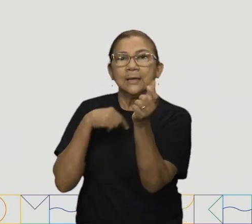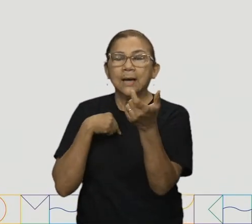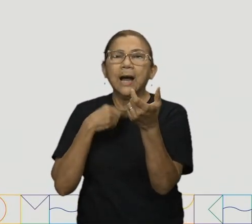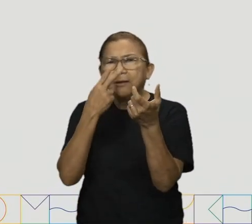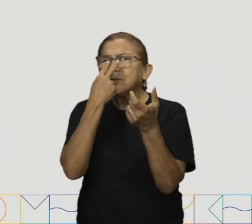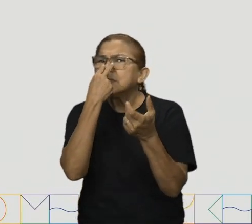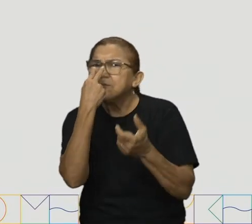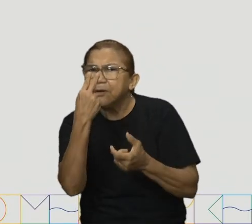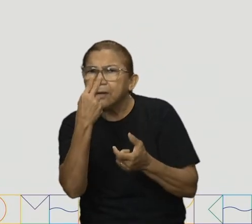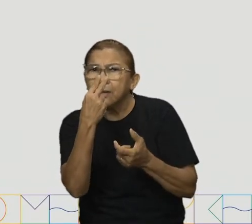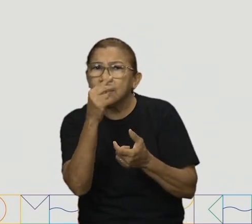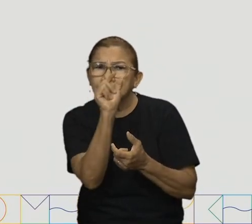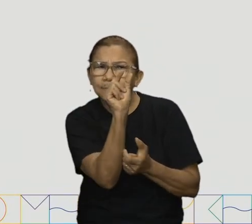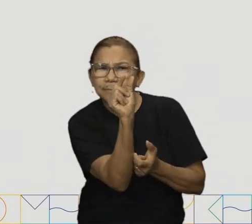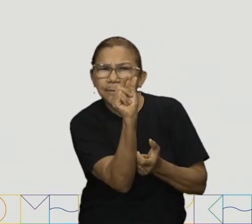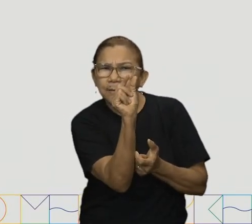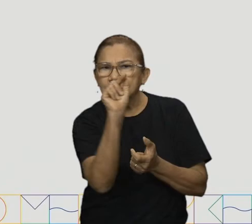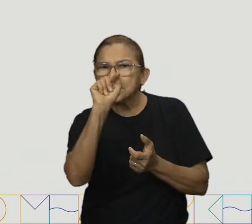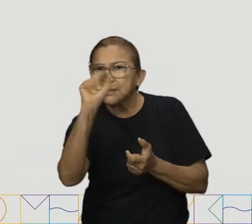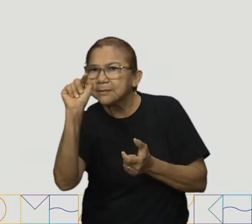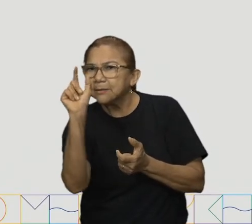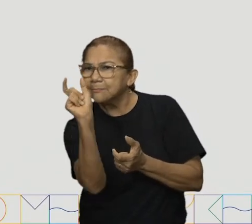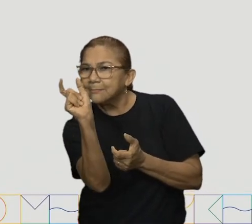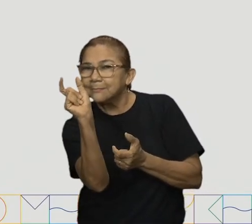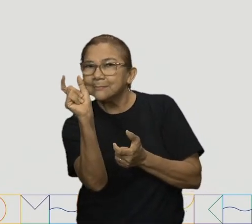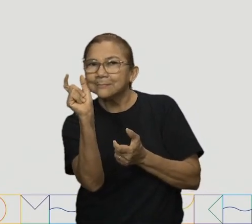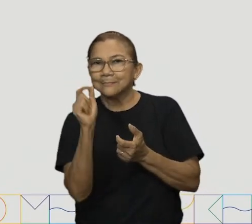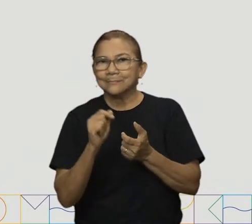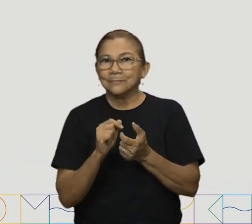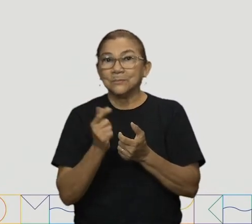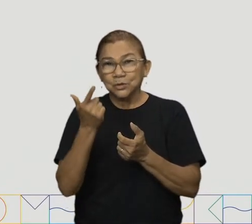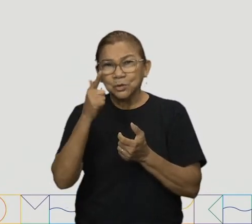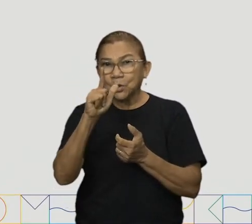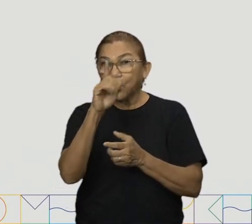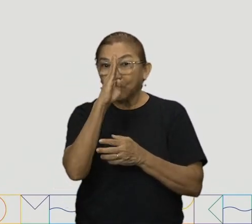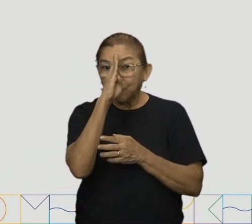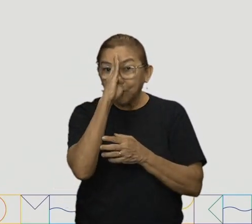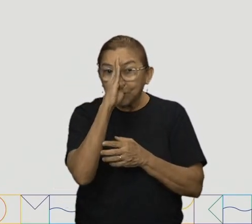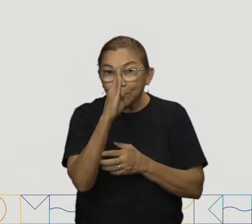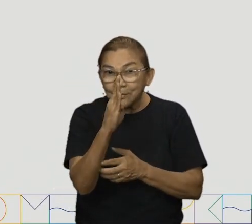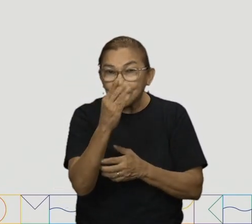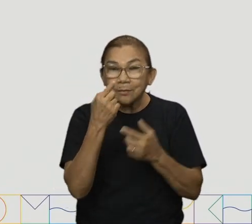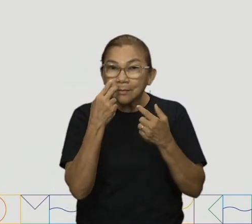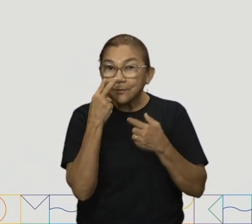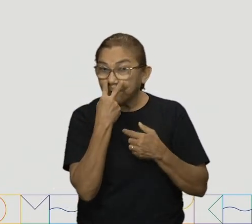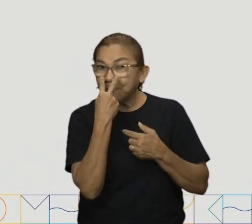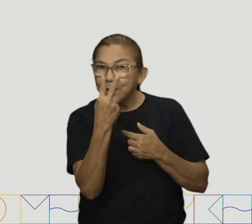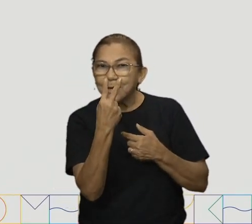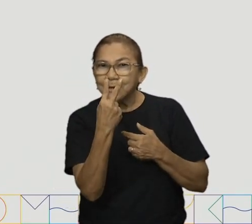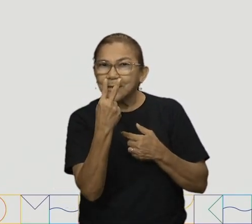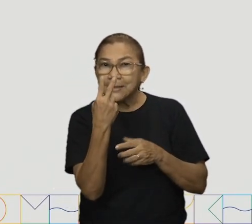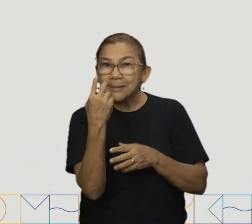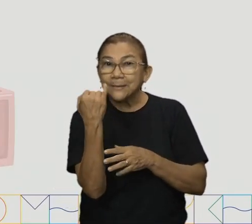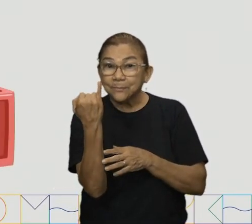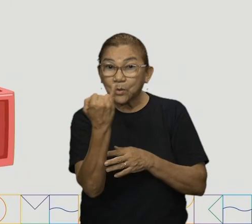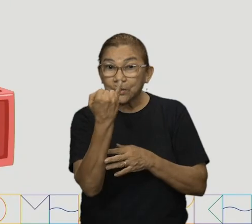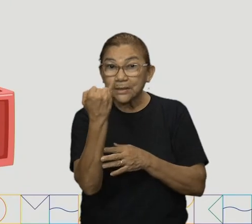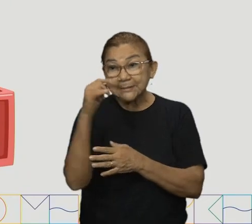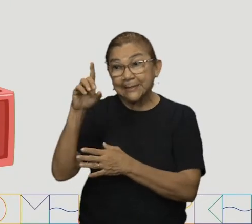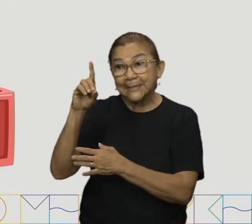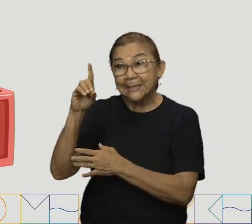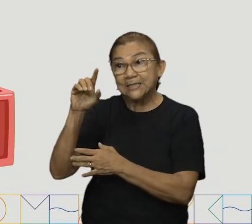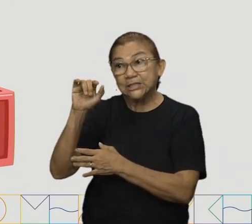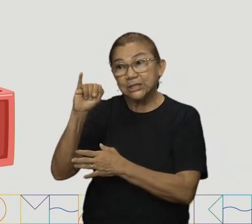lou, tracinho, sa, o hífen. E eu foco novamente que o O e o U trata-se de um ditongo.